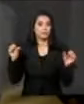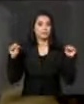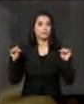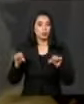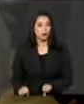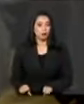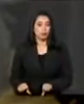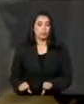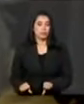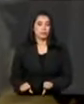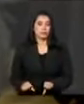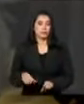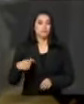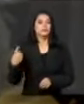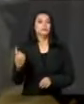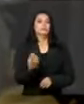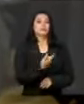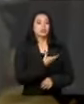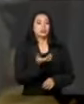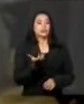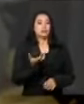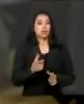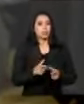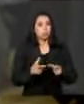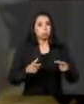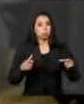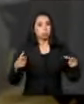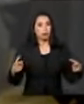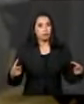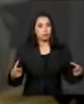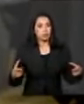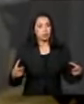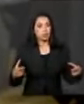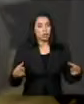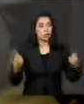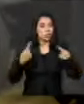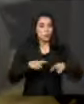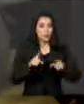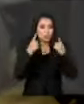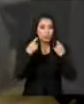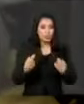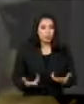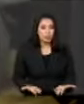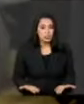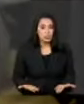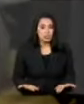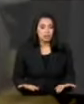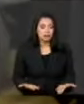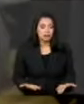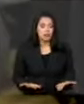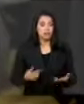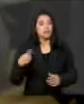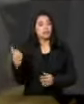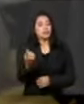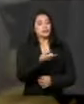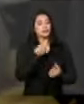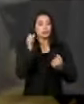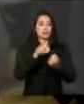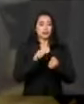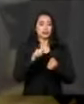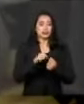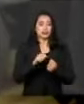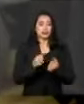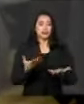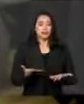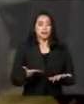Nós queremos ampliar isto, é isto, para combater a violência, pois é exatamente assim que nós fornecemos o tônus de sobrevivência